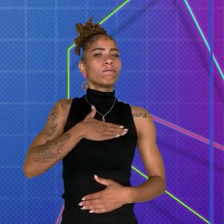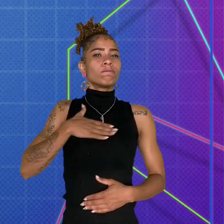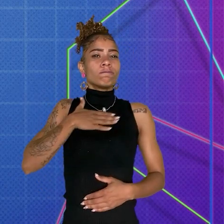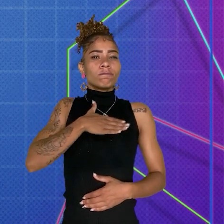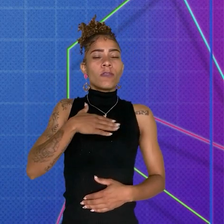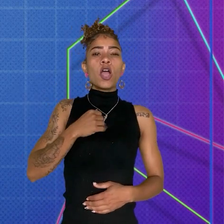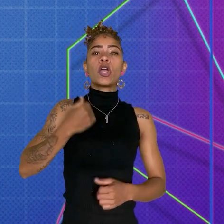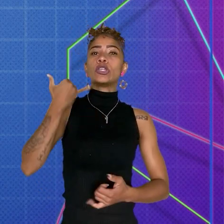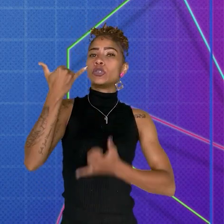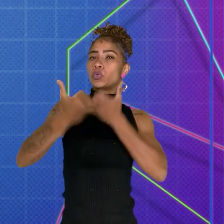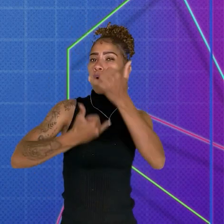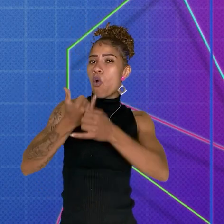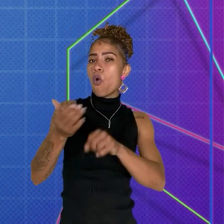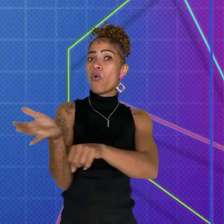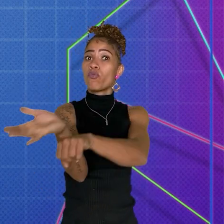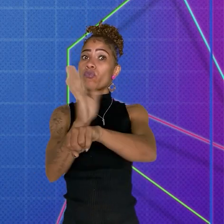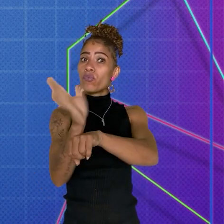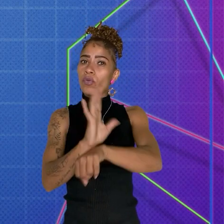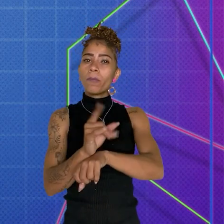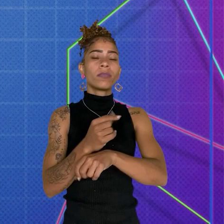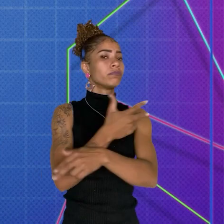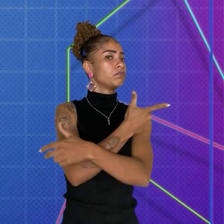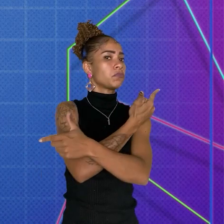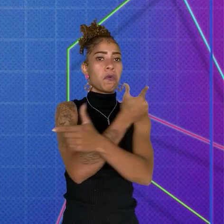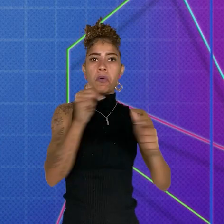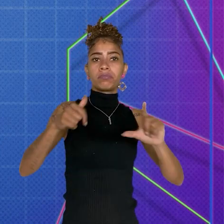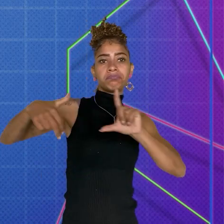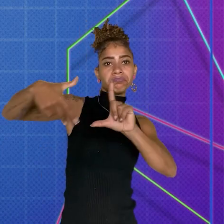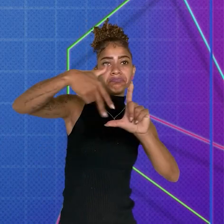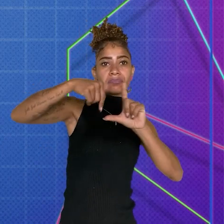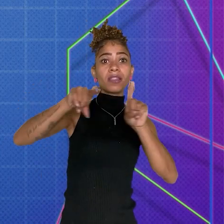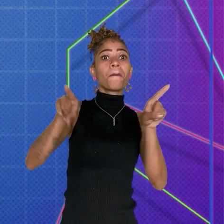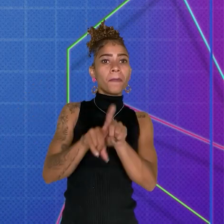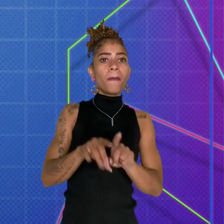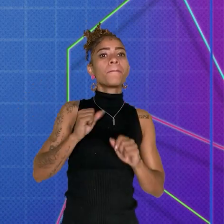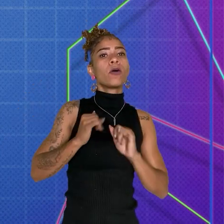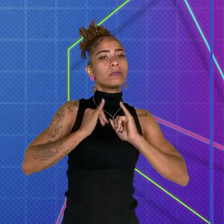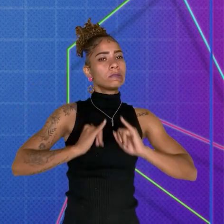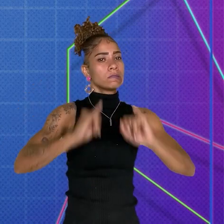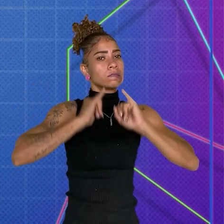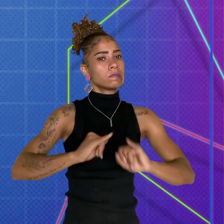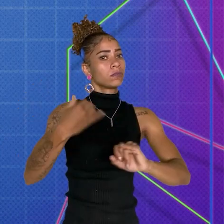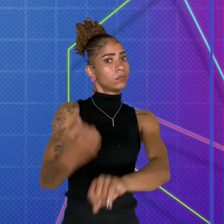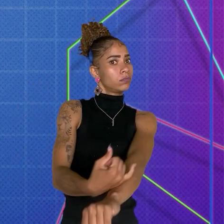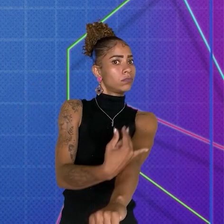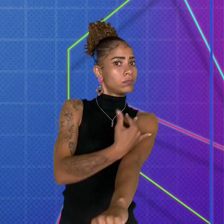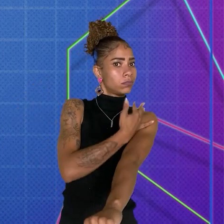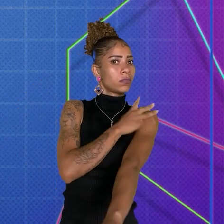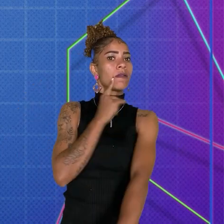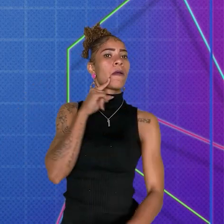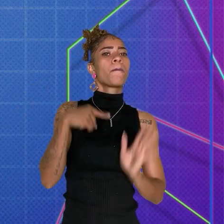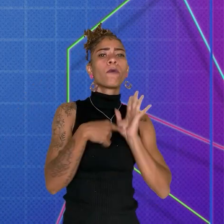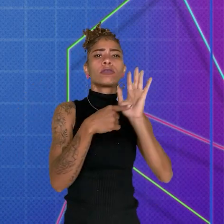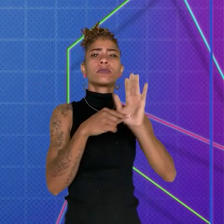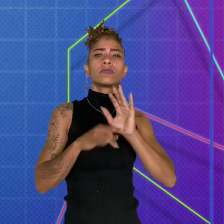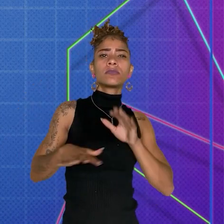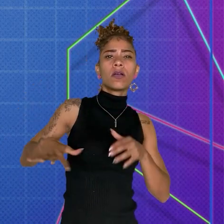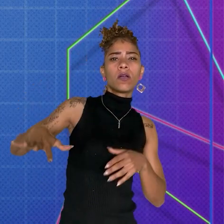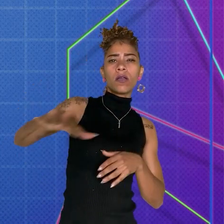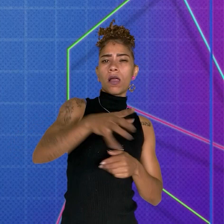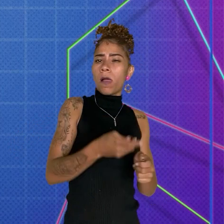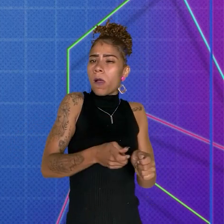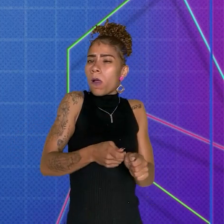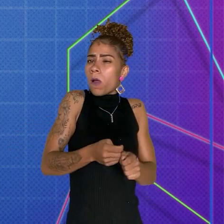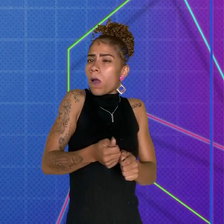sensação adequada em jogos, filmes, animações, entre outros. Ele pode transmitir emoções, estabelecer a ambientação,